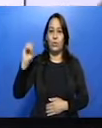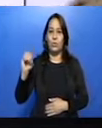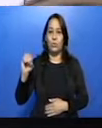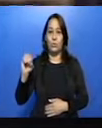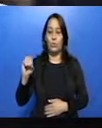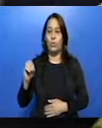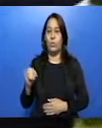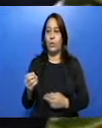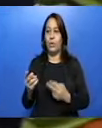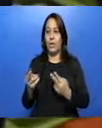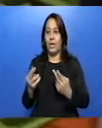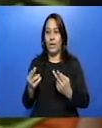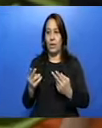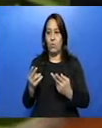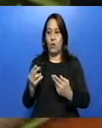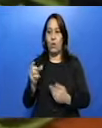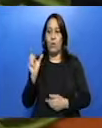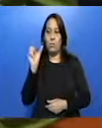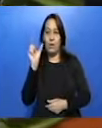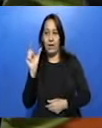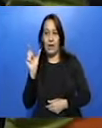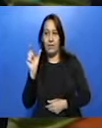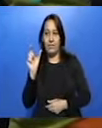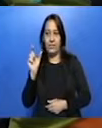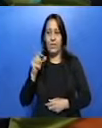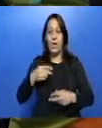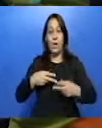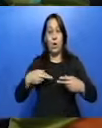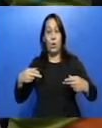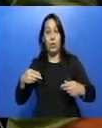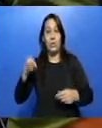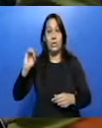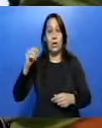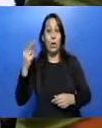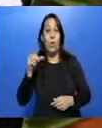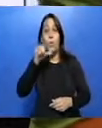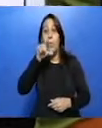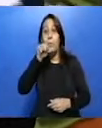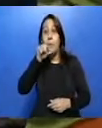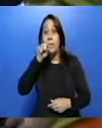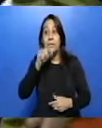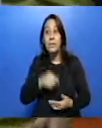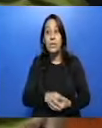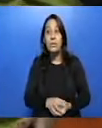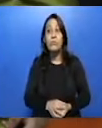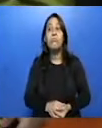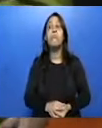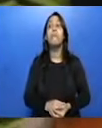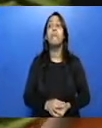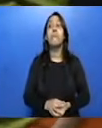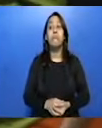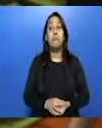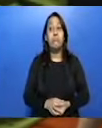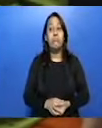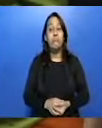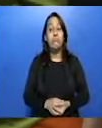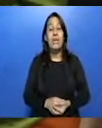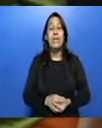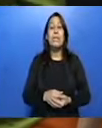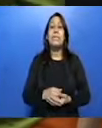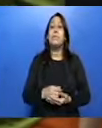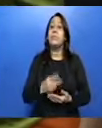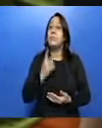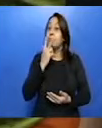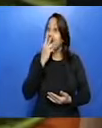coisa ou de pássaro? Sério é igual de pássaro. E por que que não aqui